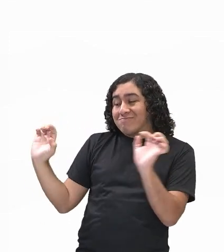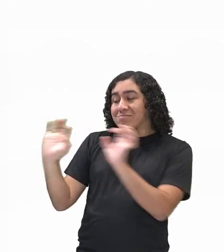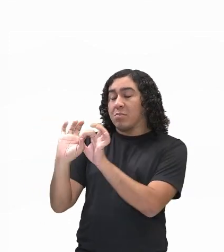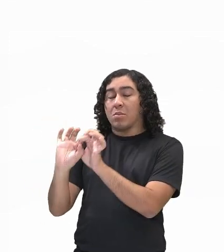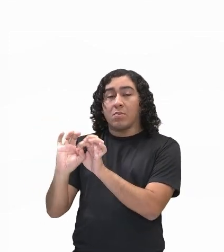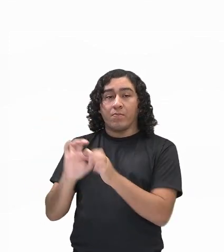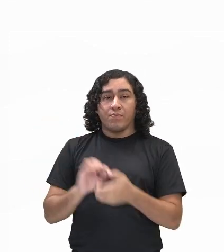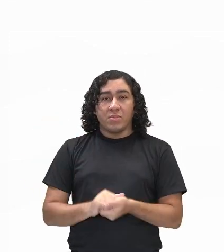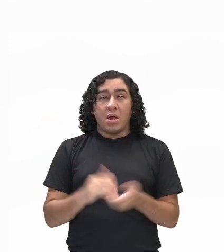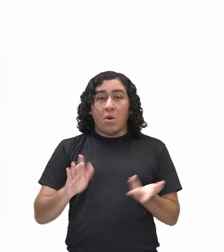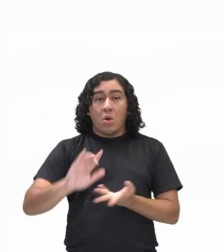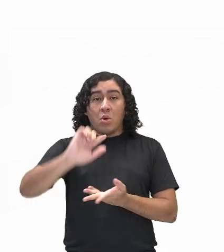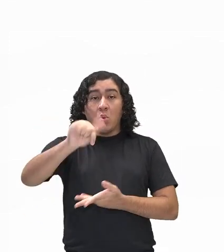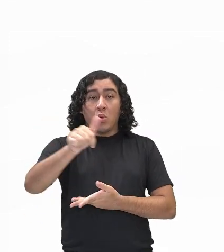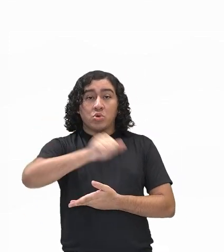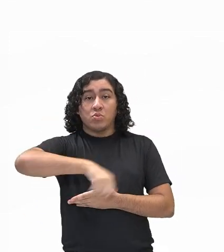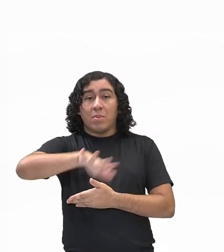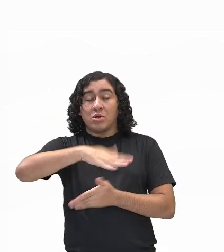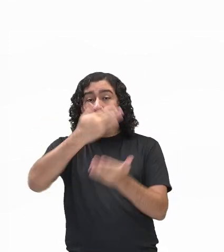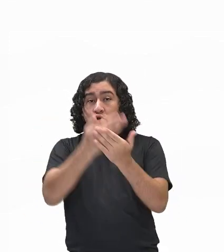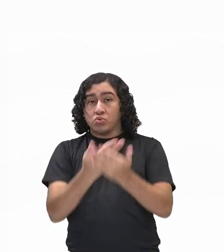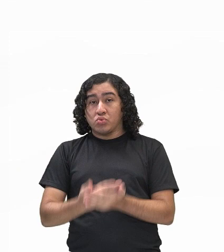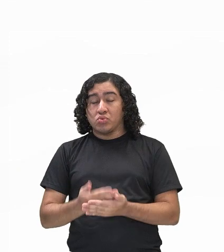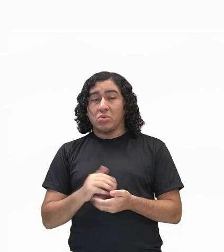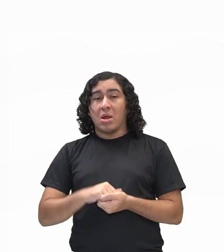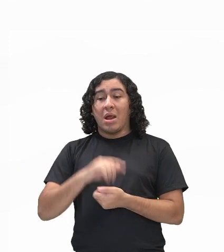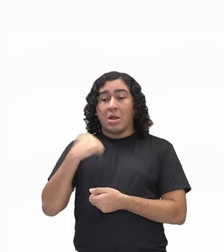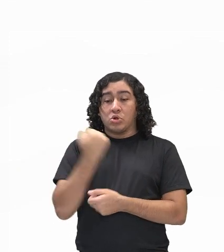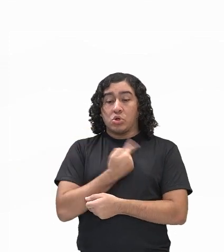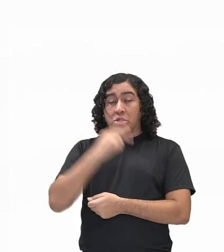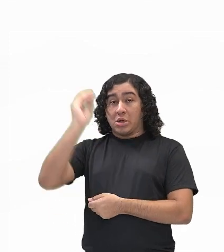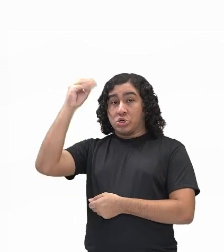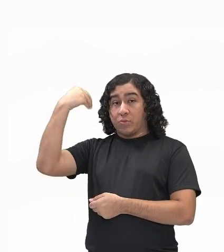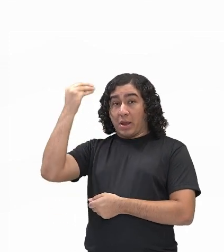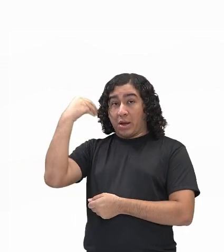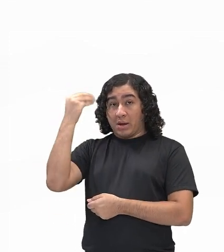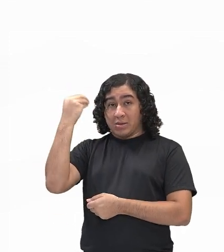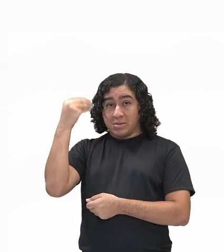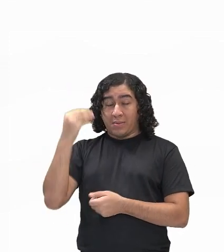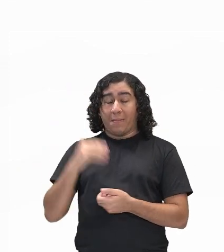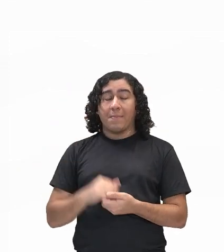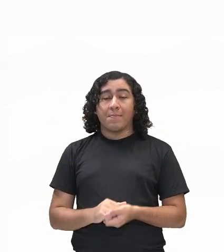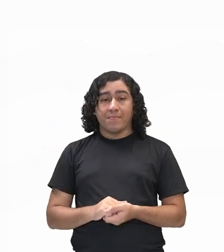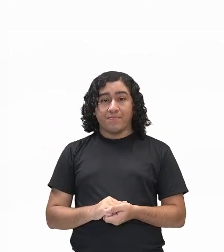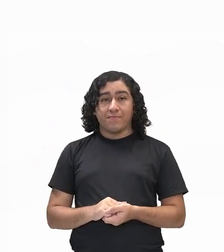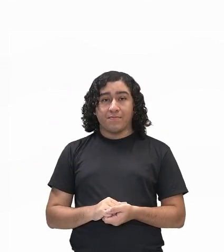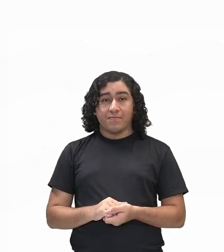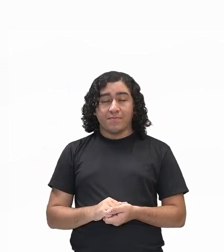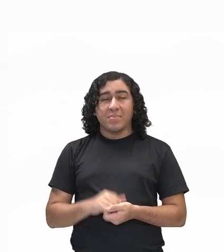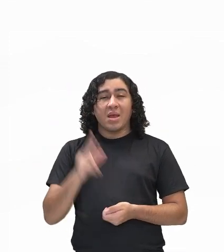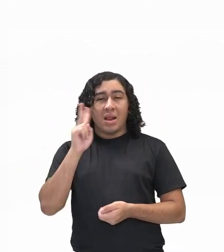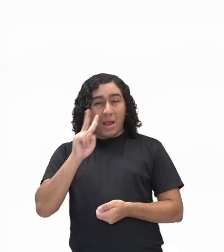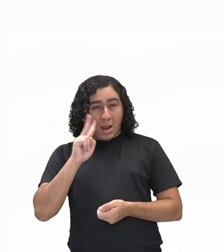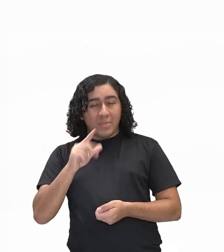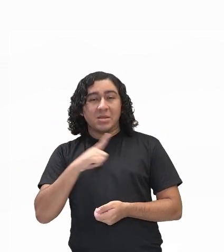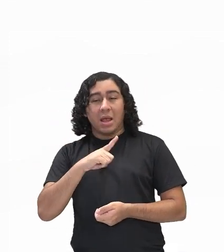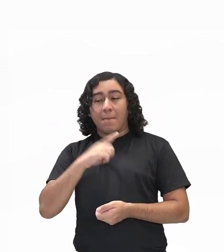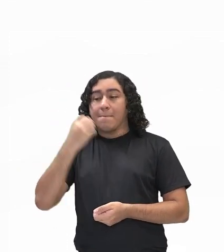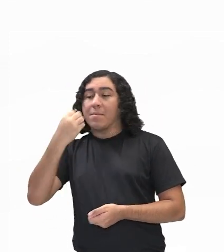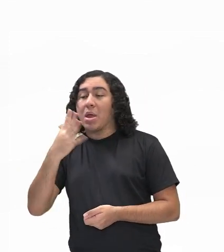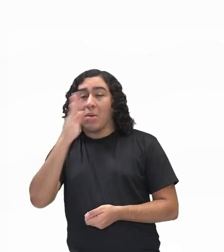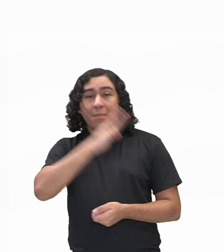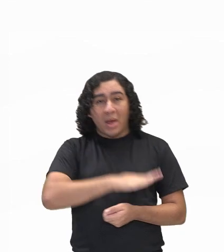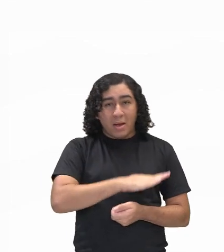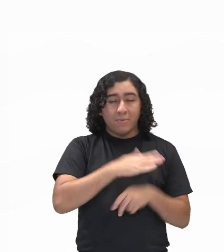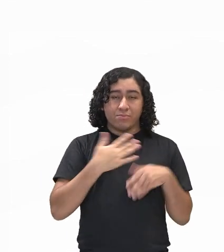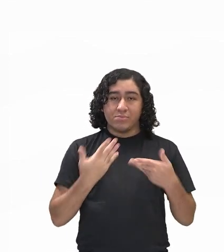campo, né, que é o campo das nossas experiências, dessa relação que eu falei, dessas placas, do bem e do mal.